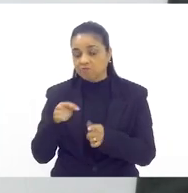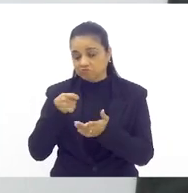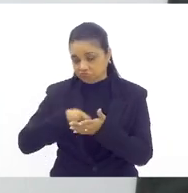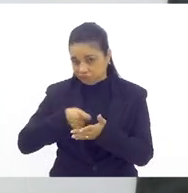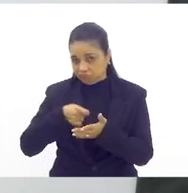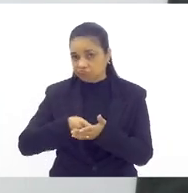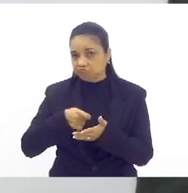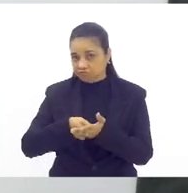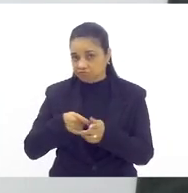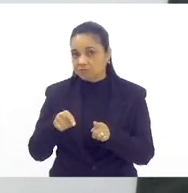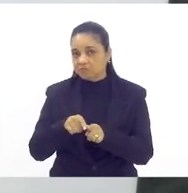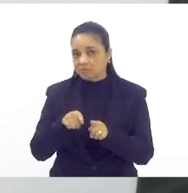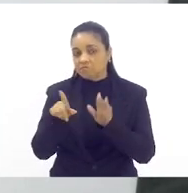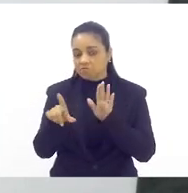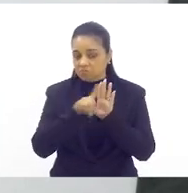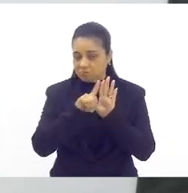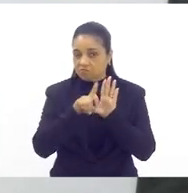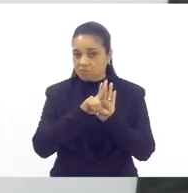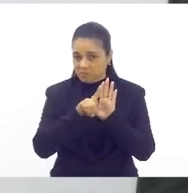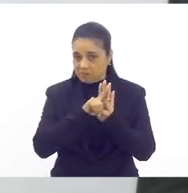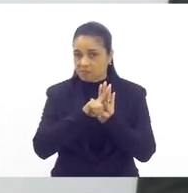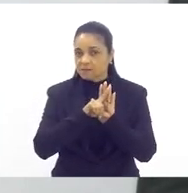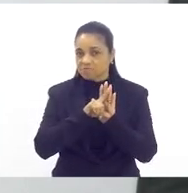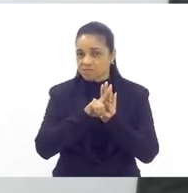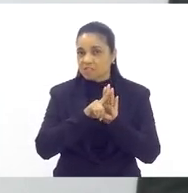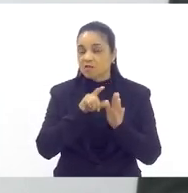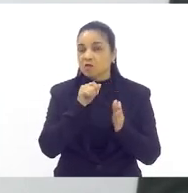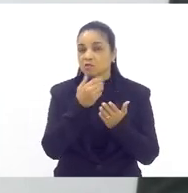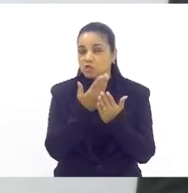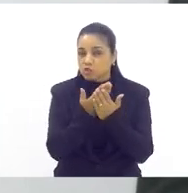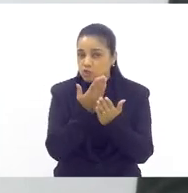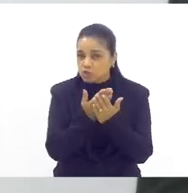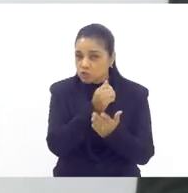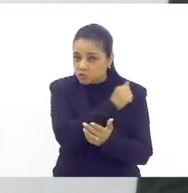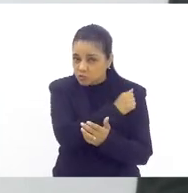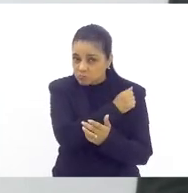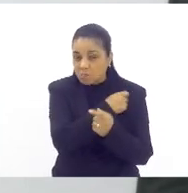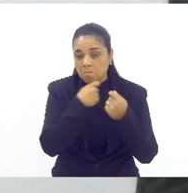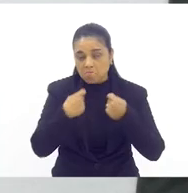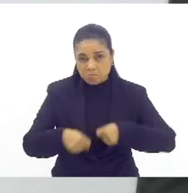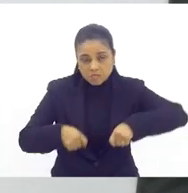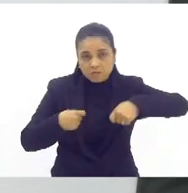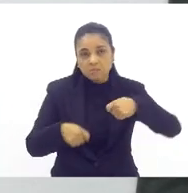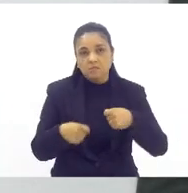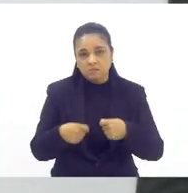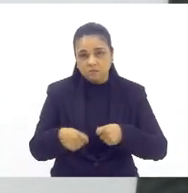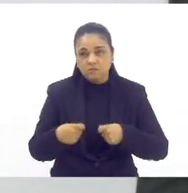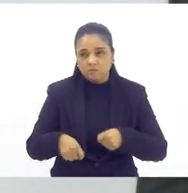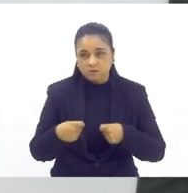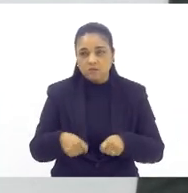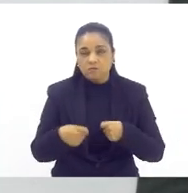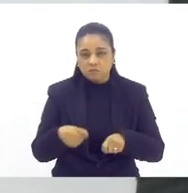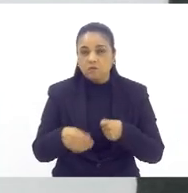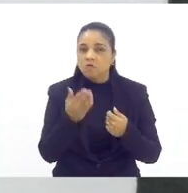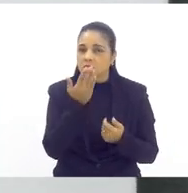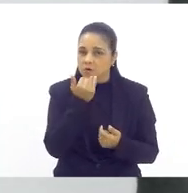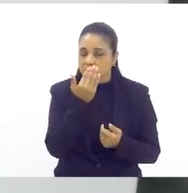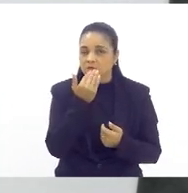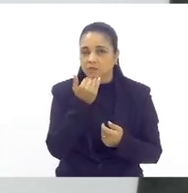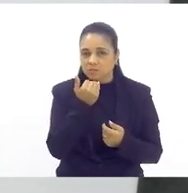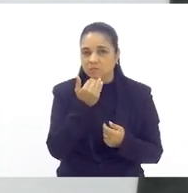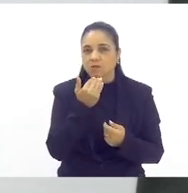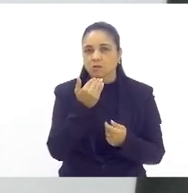né dessa legislação porque os estudantes da Faetec também precisam ter né uma alimentação